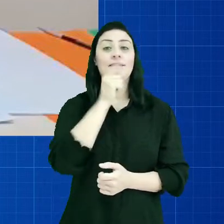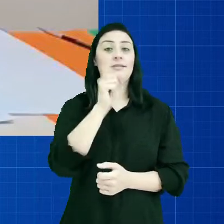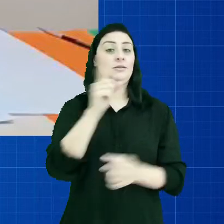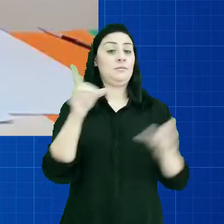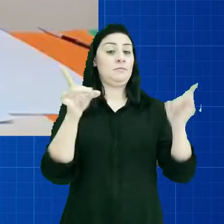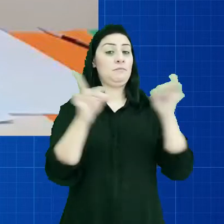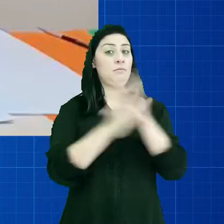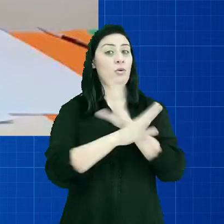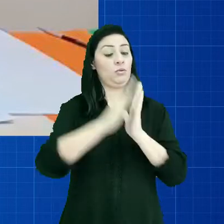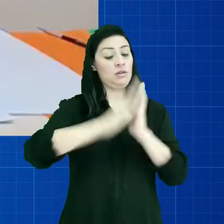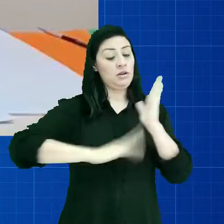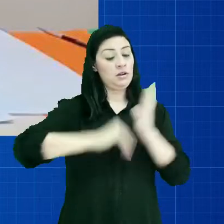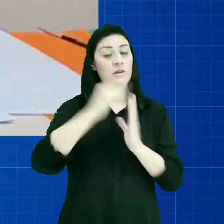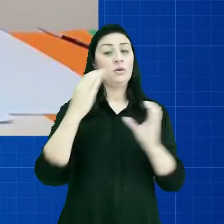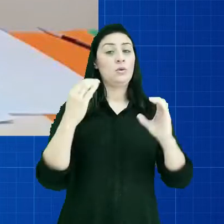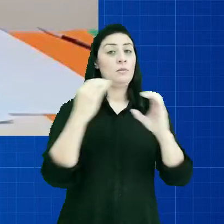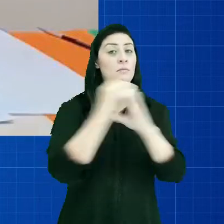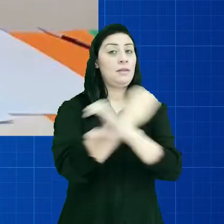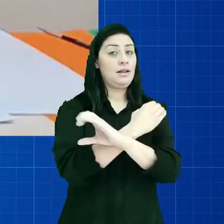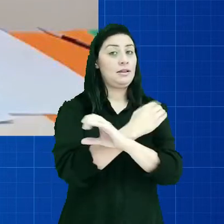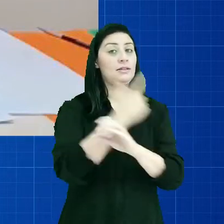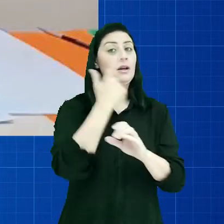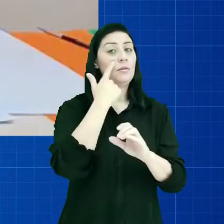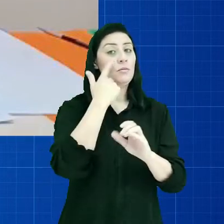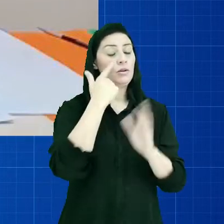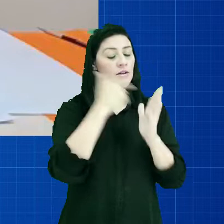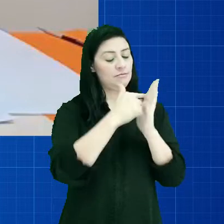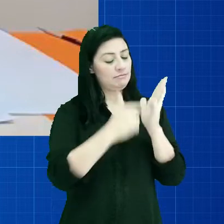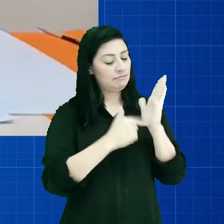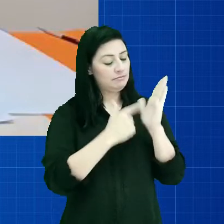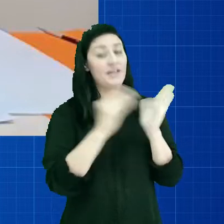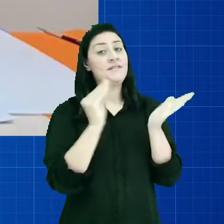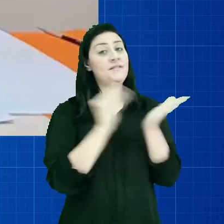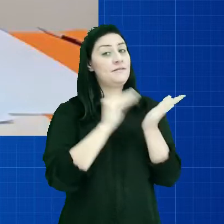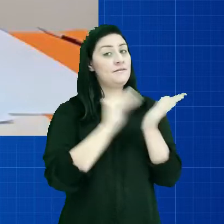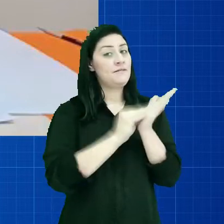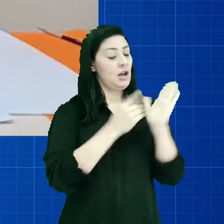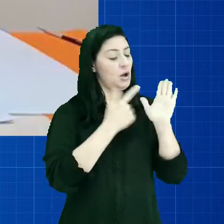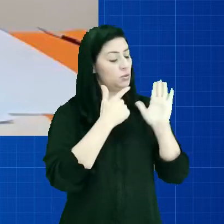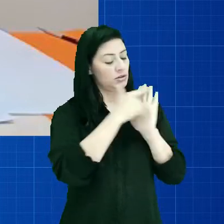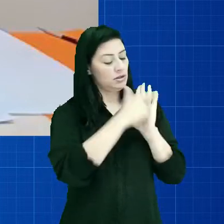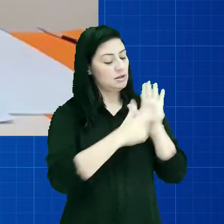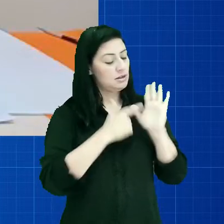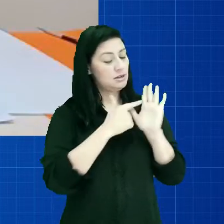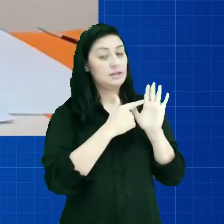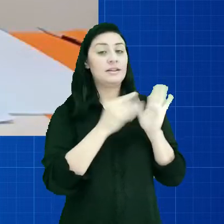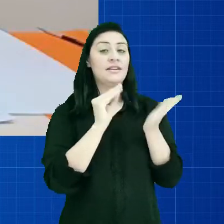Ainda não está preenchida totalmente, ó. Na palma da minha mão não está totalmente preenchido.